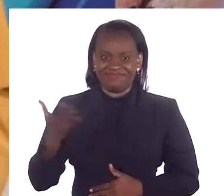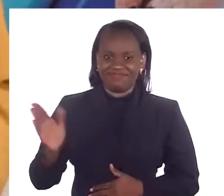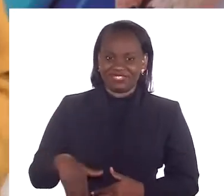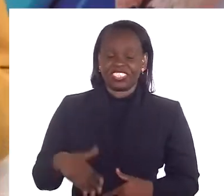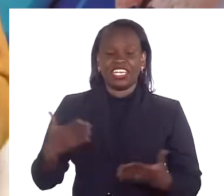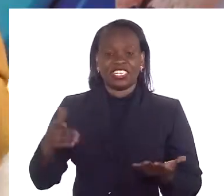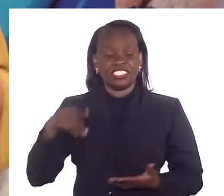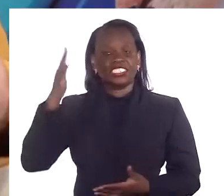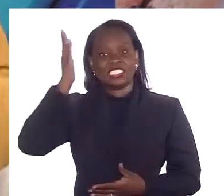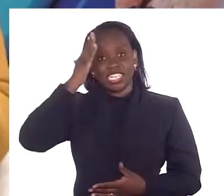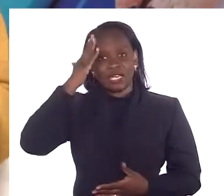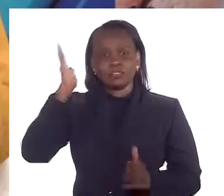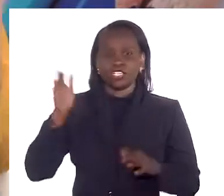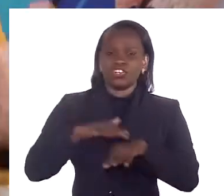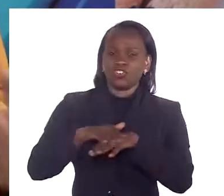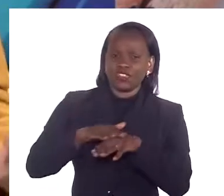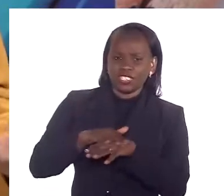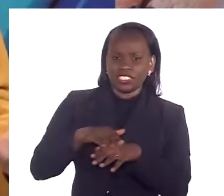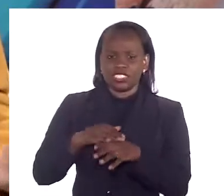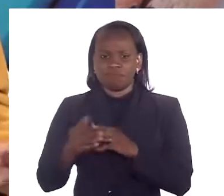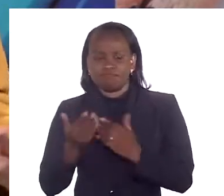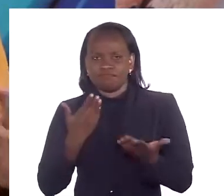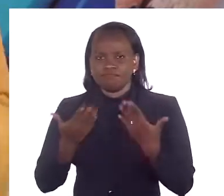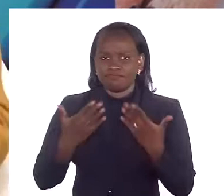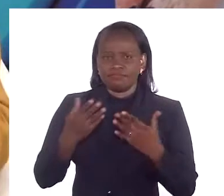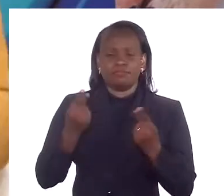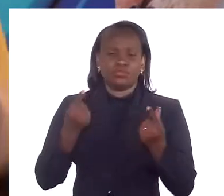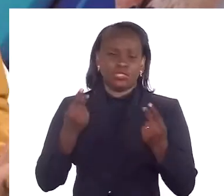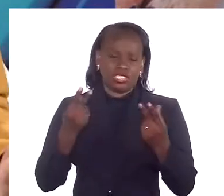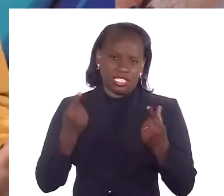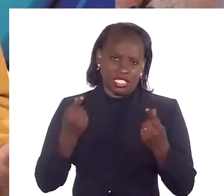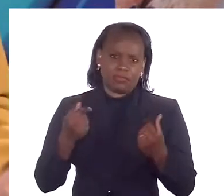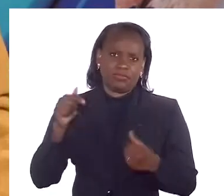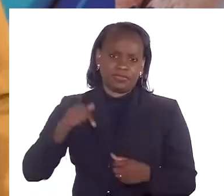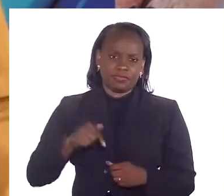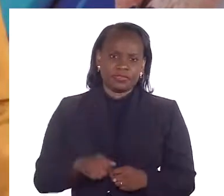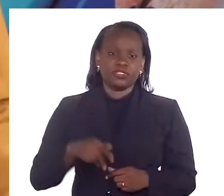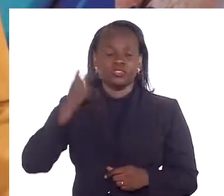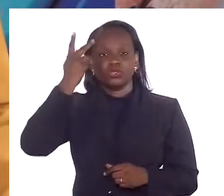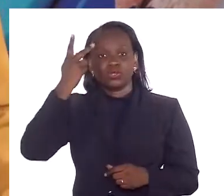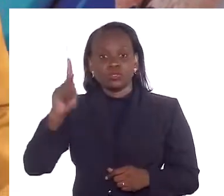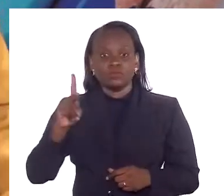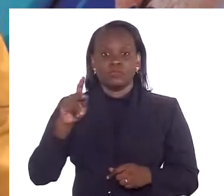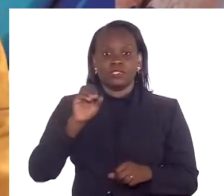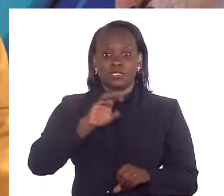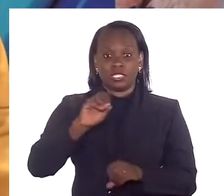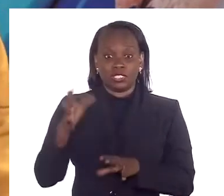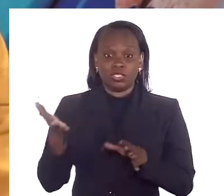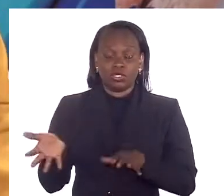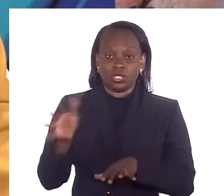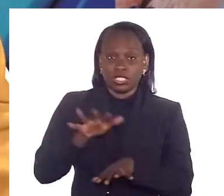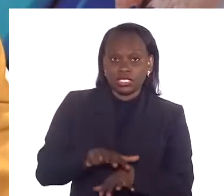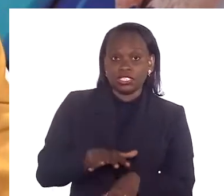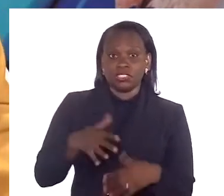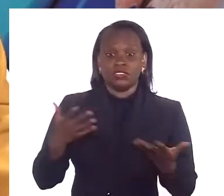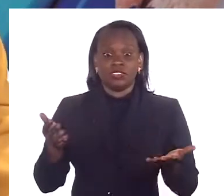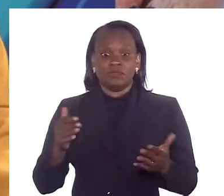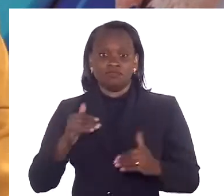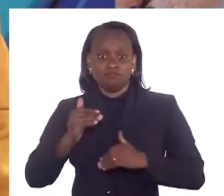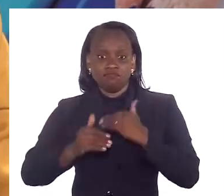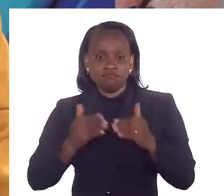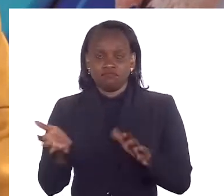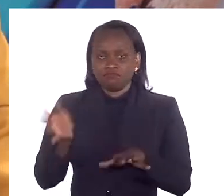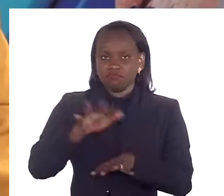programa. A gente sabe, a gente já vem conversando aqui no Educação há muito tempo sobre educação inclusiva,